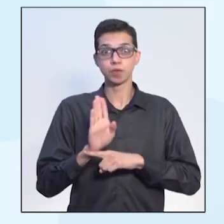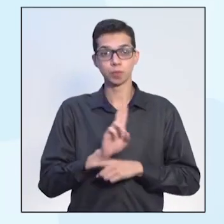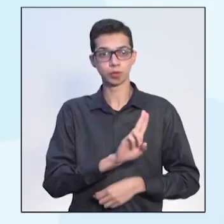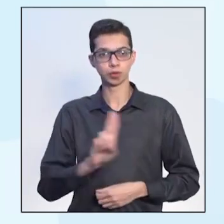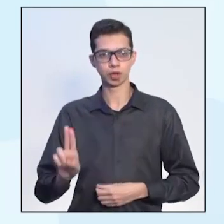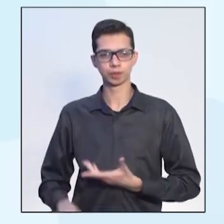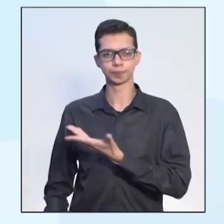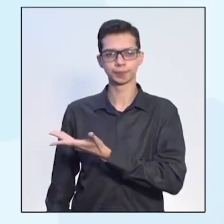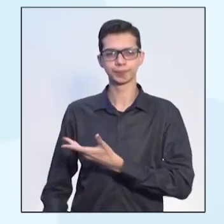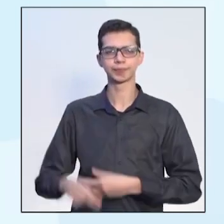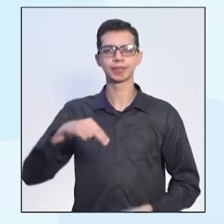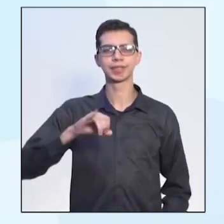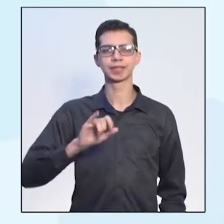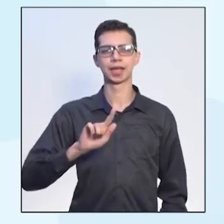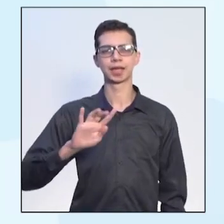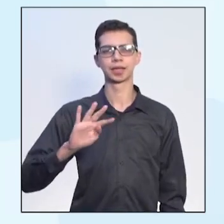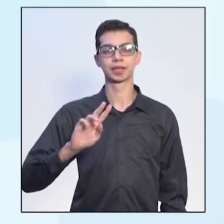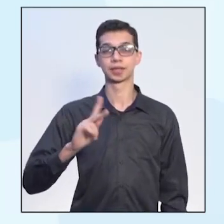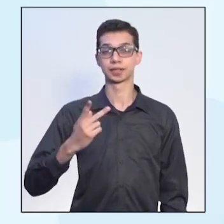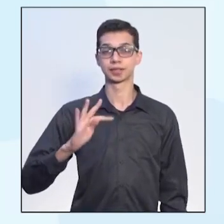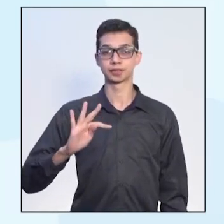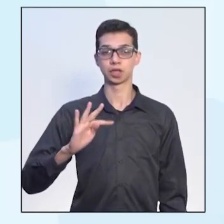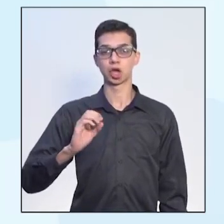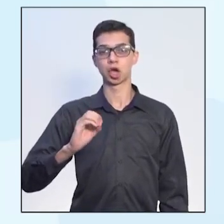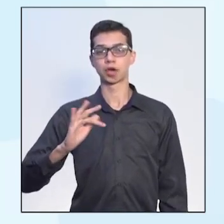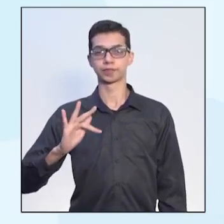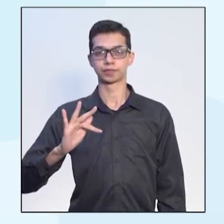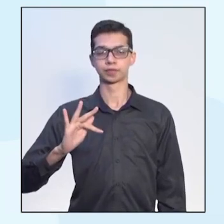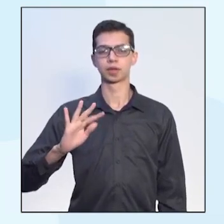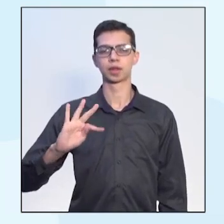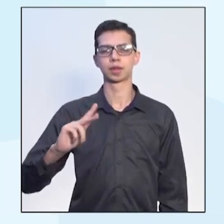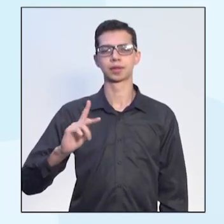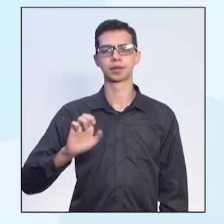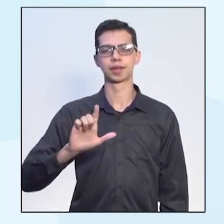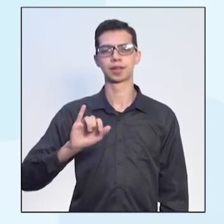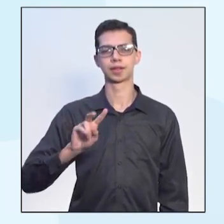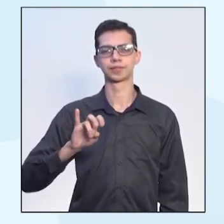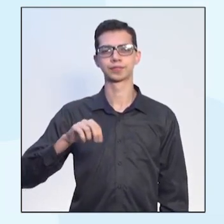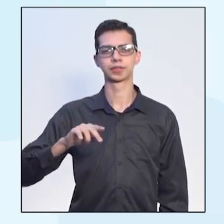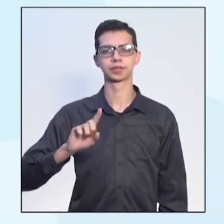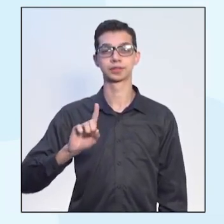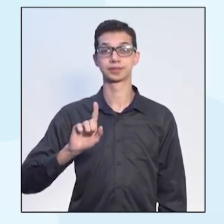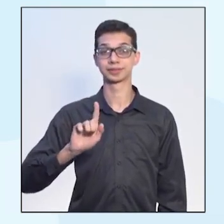of the Living Dead, A Noite dos Mortos-Vivos, de